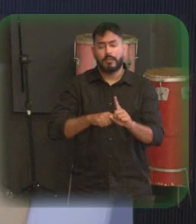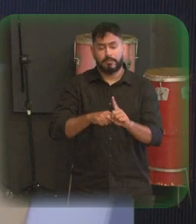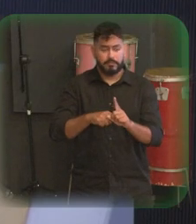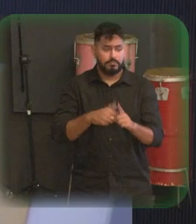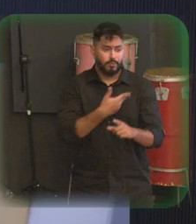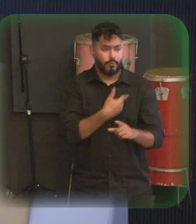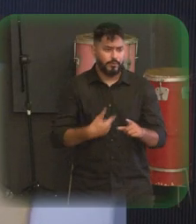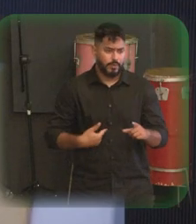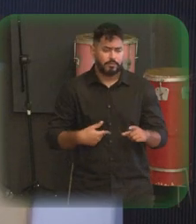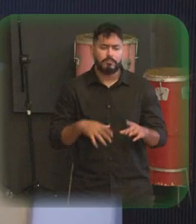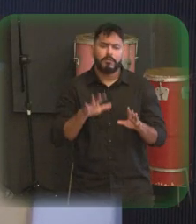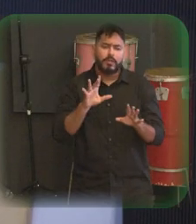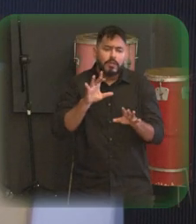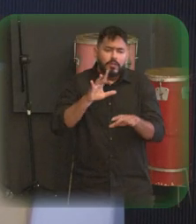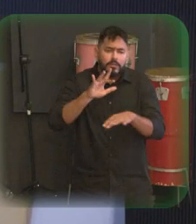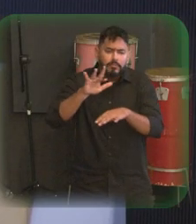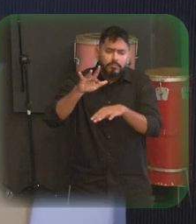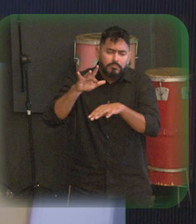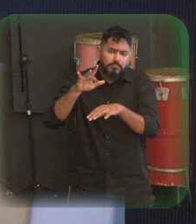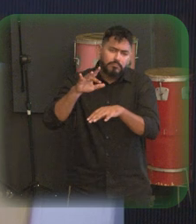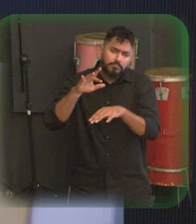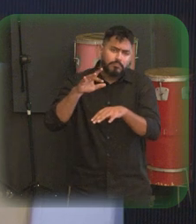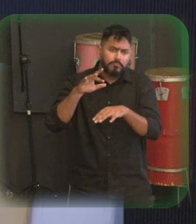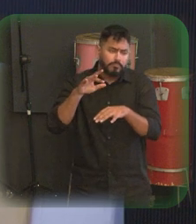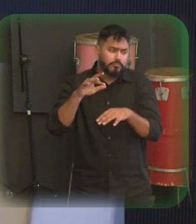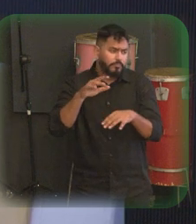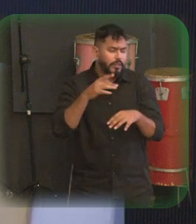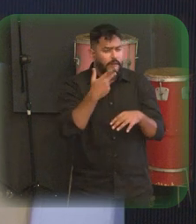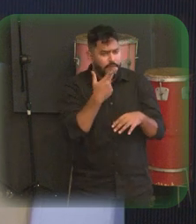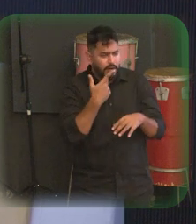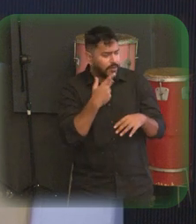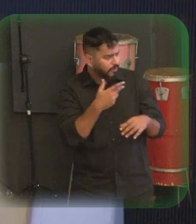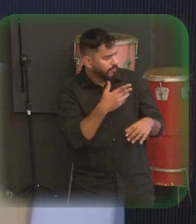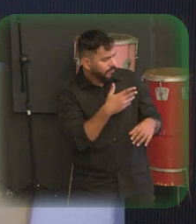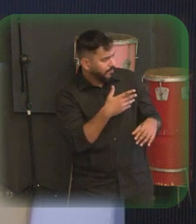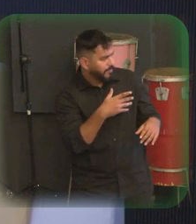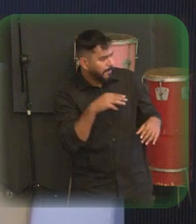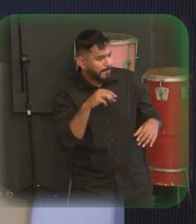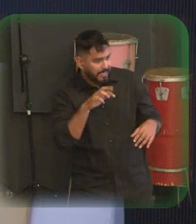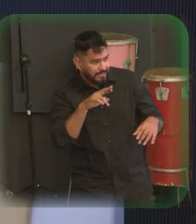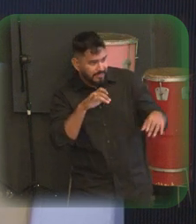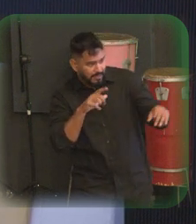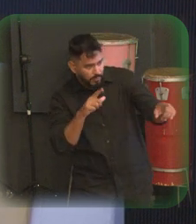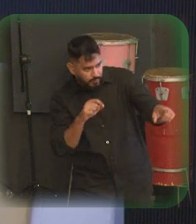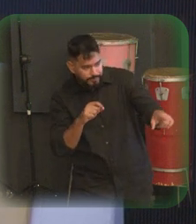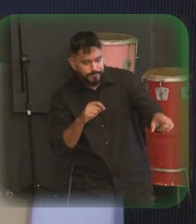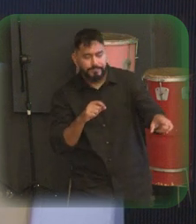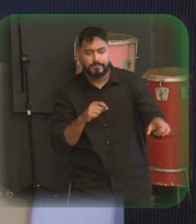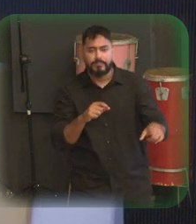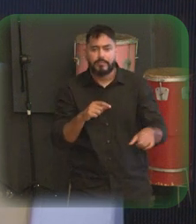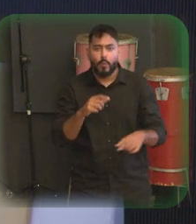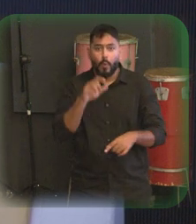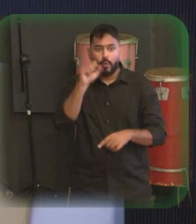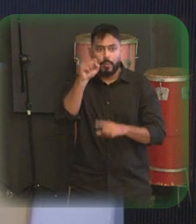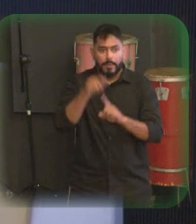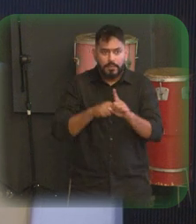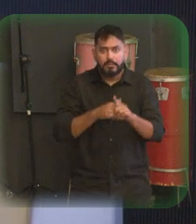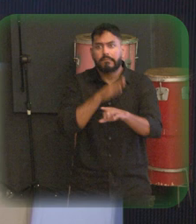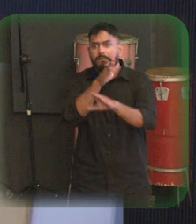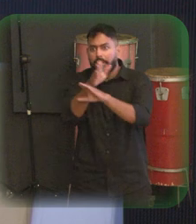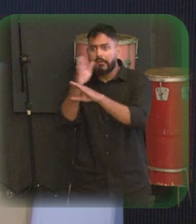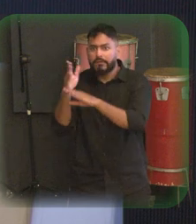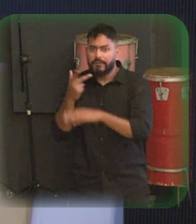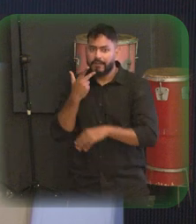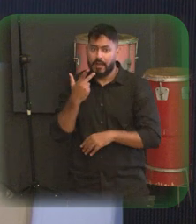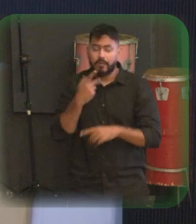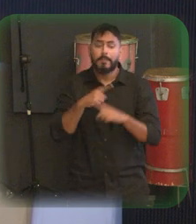só... eu tenho falado sobre isso, meu querido Marcelo, em muito canto. Com 8 meses, o que eu peço é um